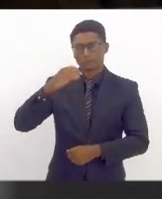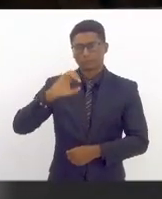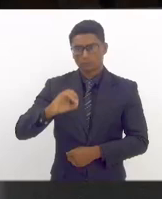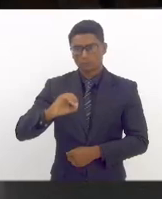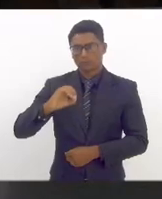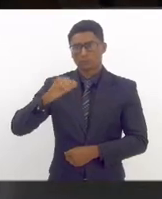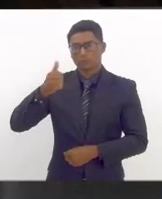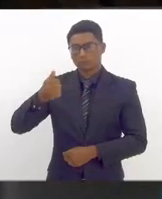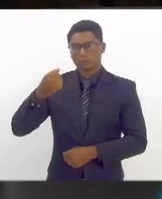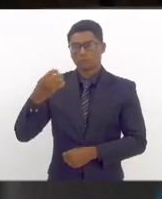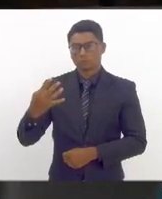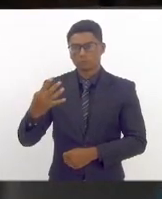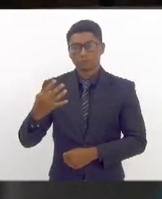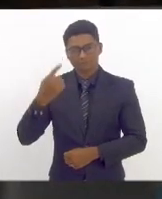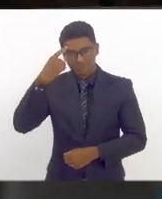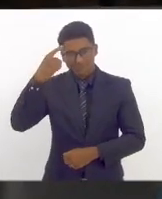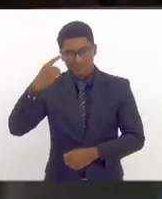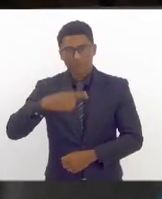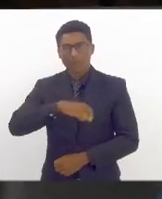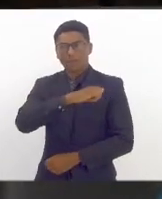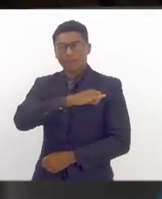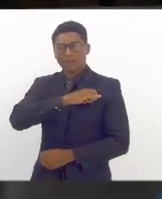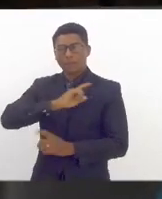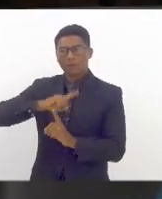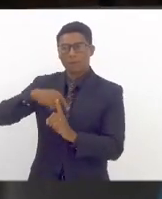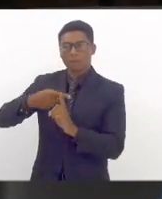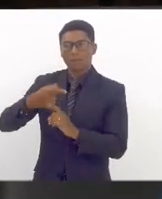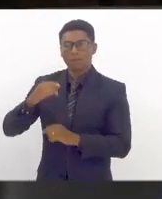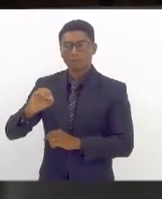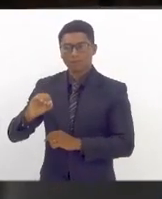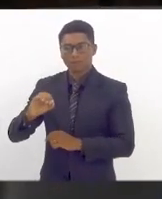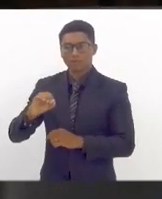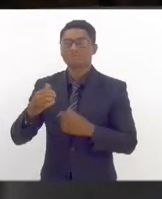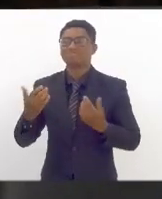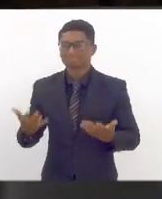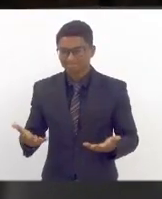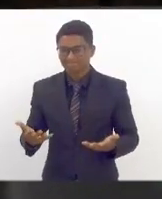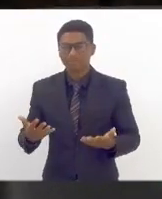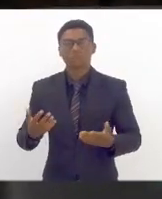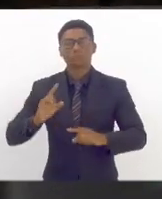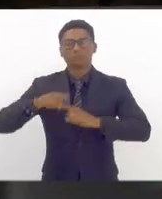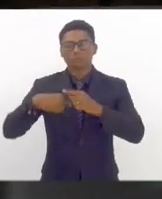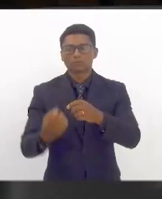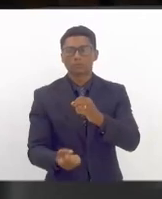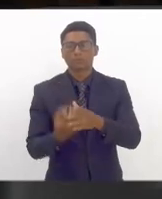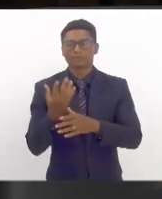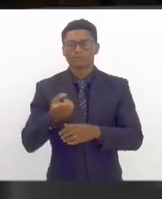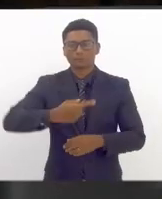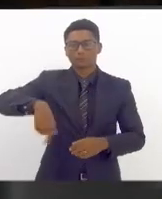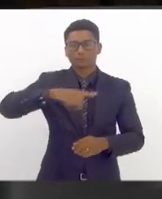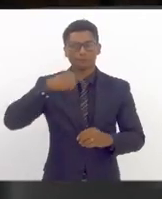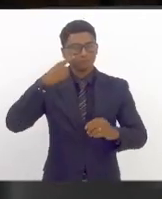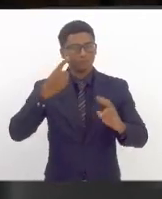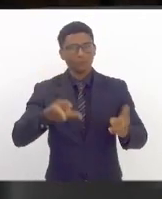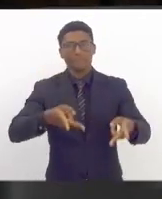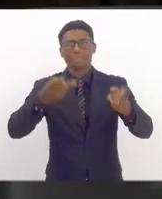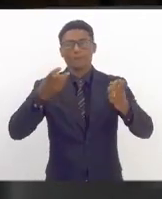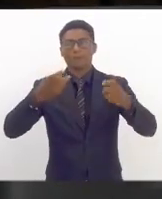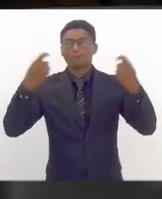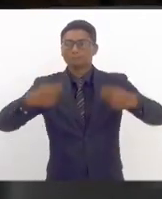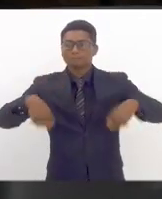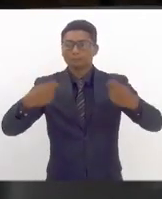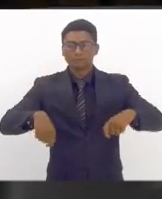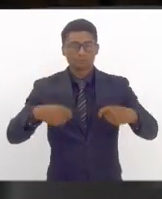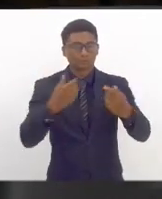após a Rio + 20 após a Jornada Mundial de juventude nós precisamos ver que tinha os que ter um local para poder abrigar os